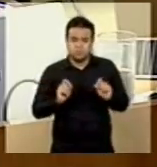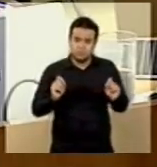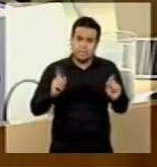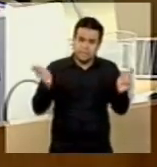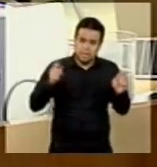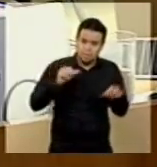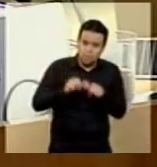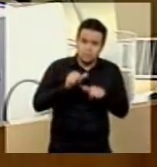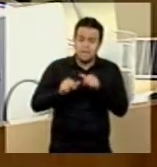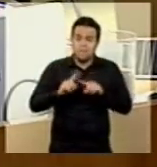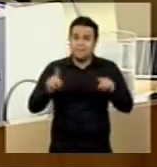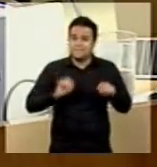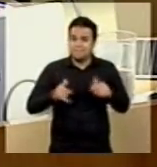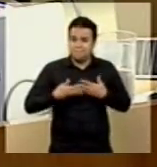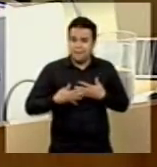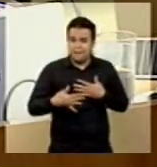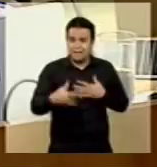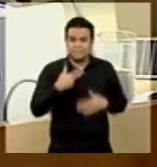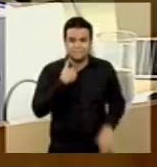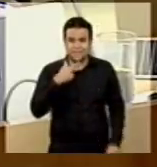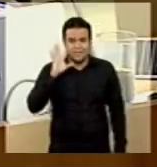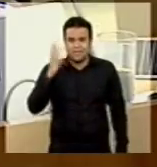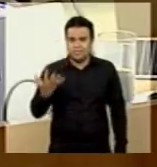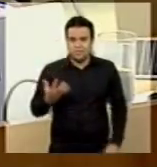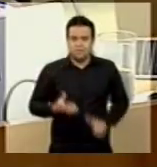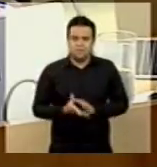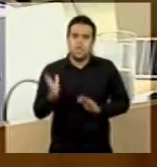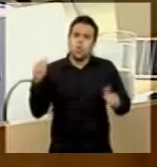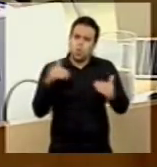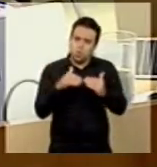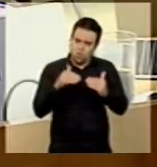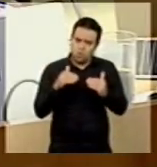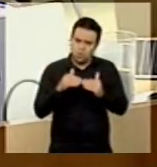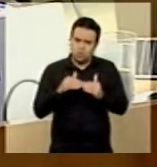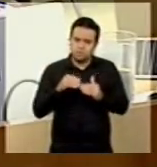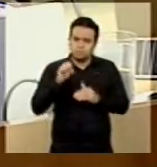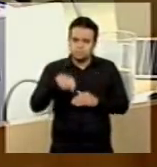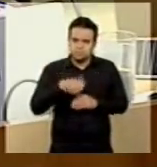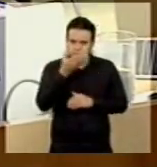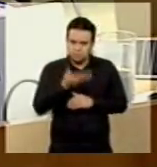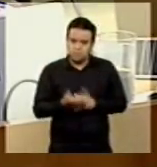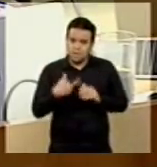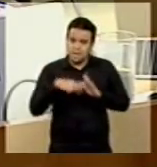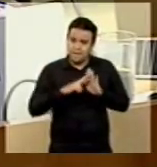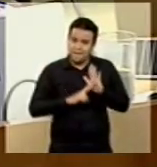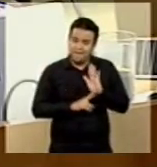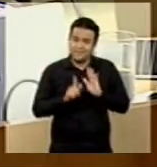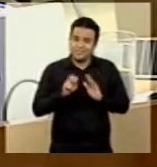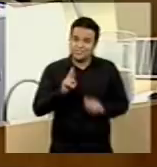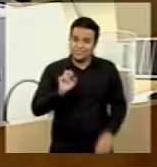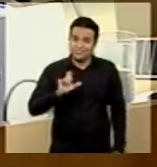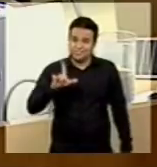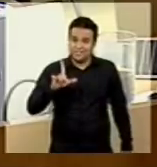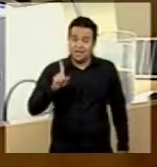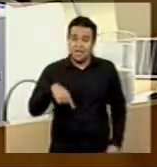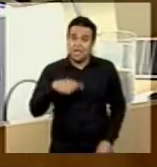quando eles se prolongam aqui, nós não temos solução. Portanto, eu concordo plenamente com Vossa Excelência, acho que a regra geral deve ser a